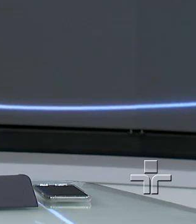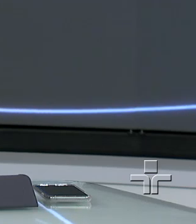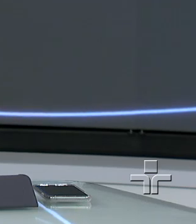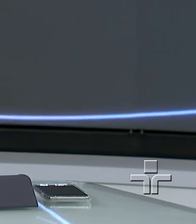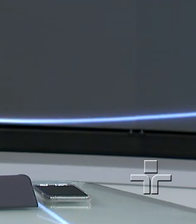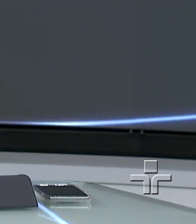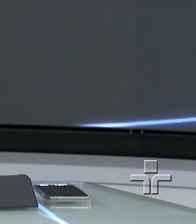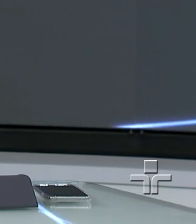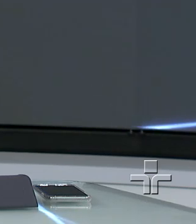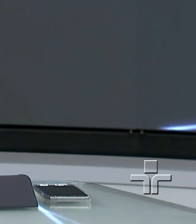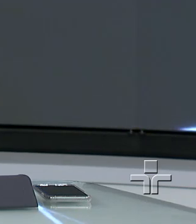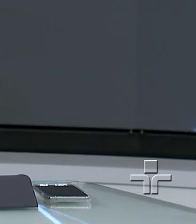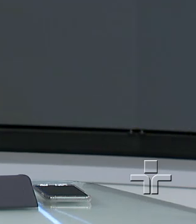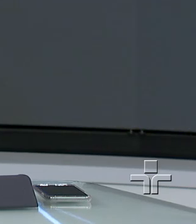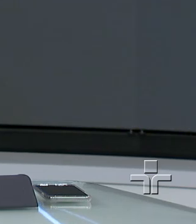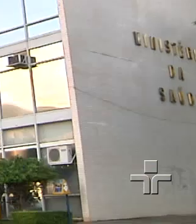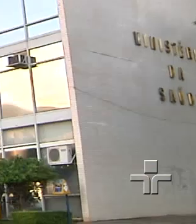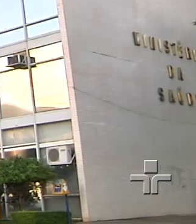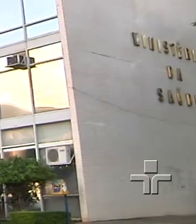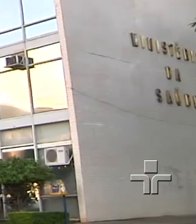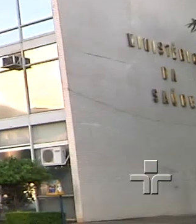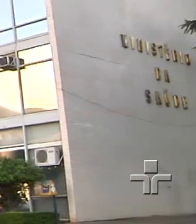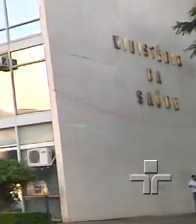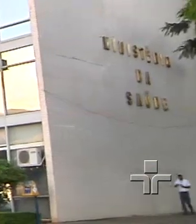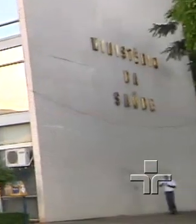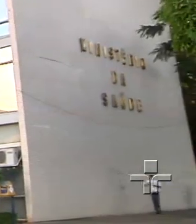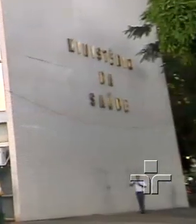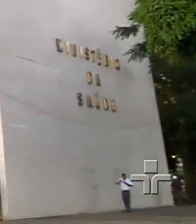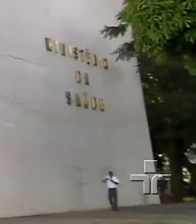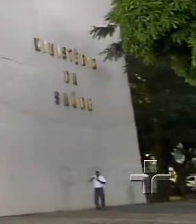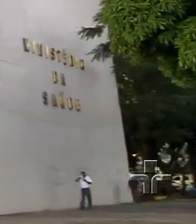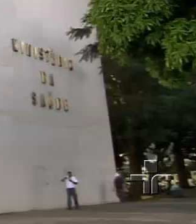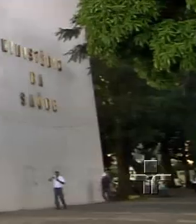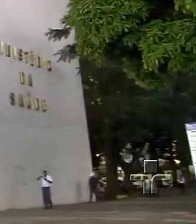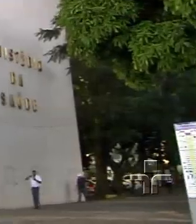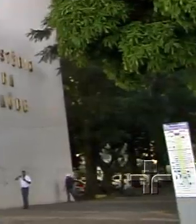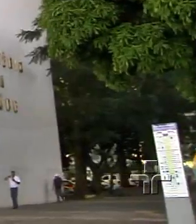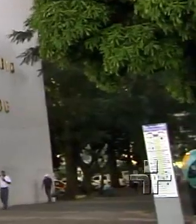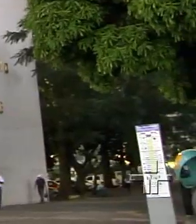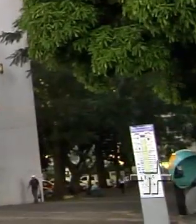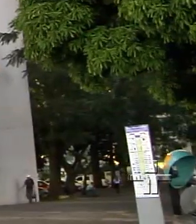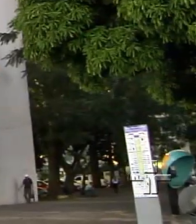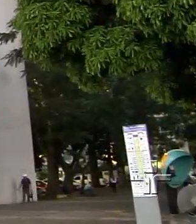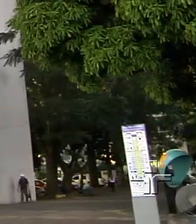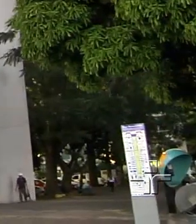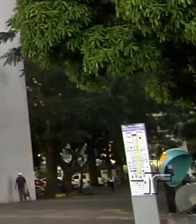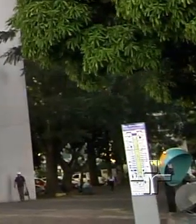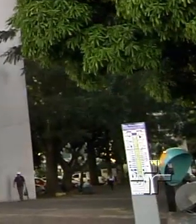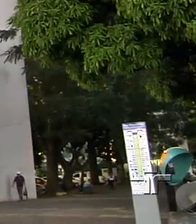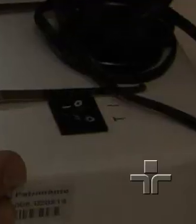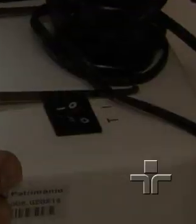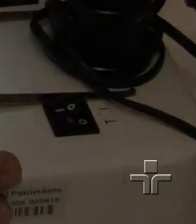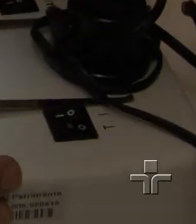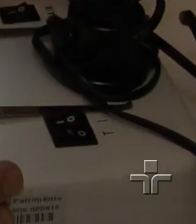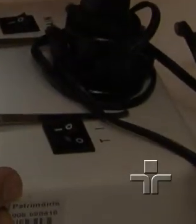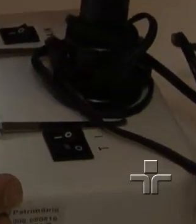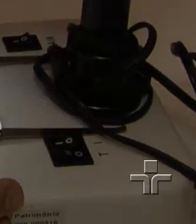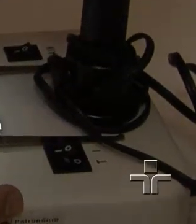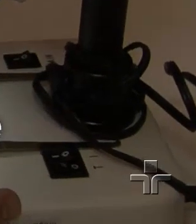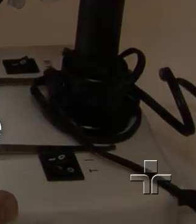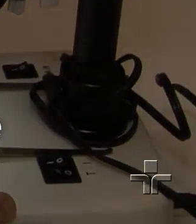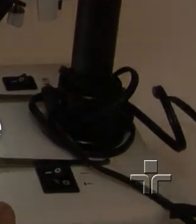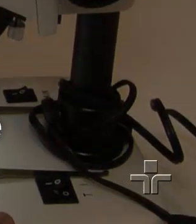ano triplicou em relação a 2018. O Ministério da Saúde divulgou que do começo do ano até 27 de maio